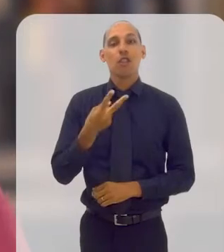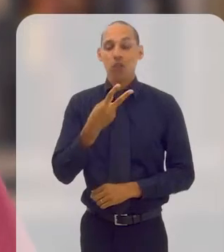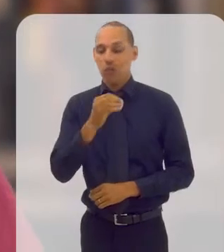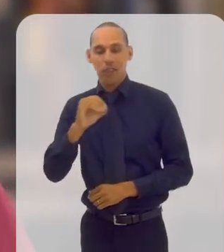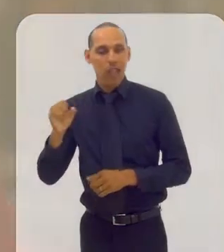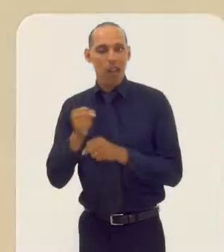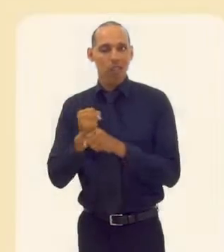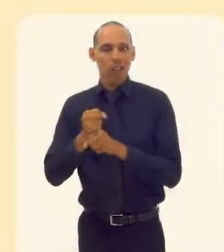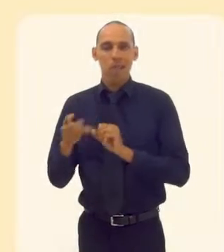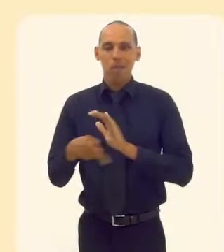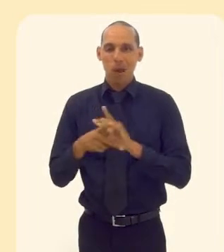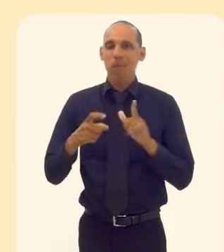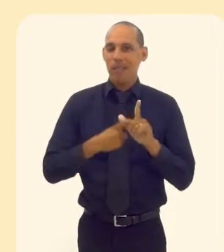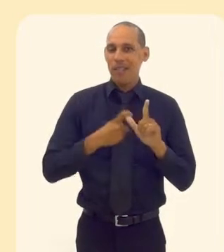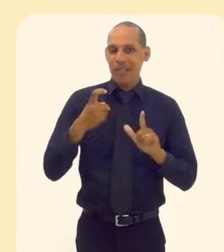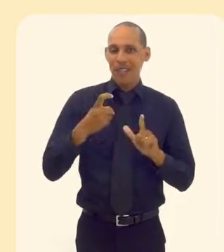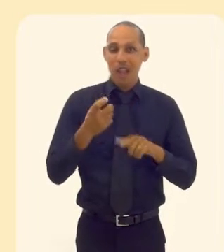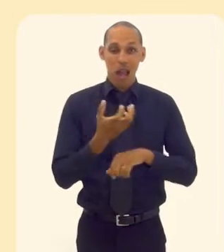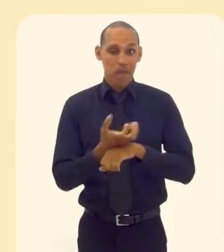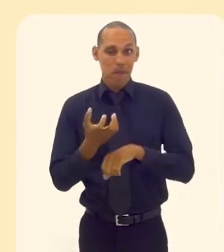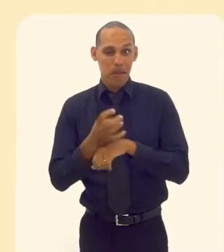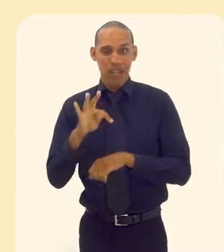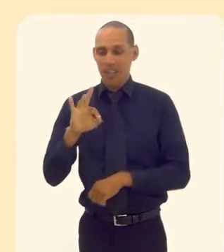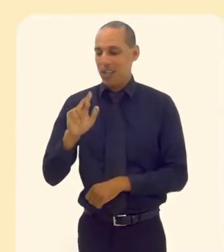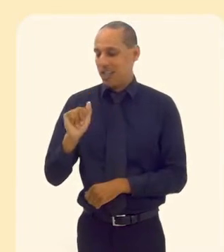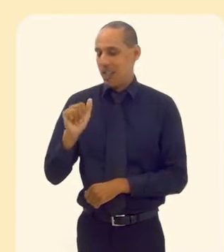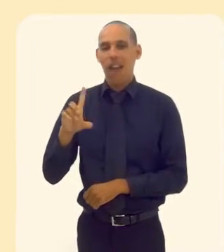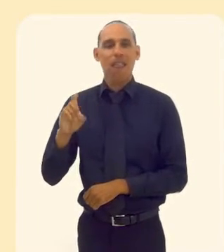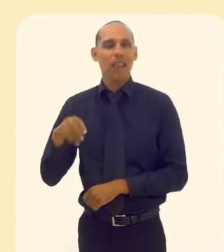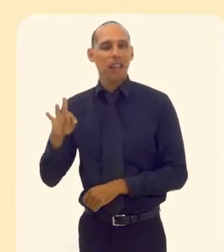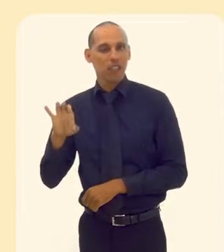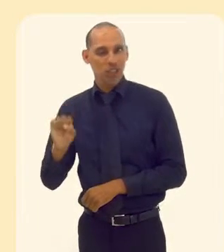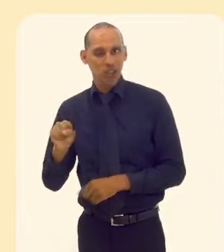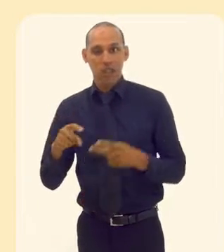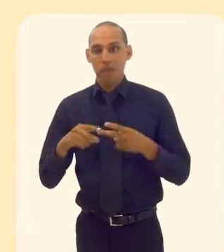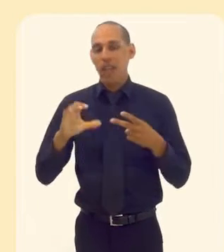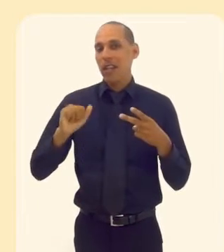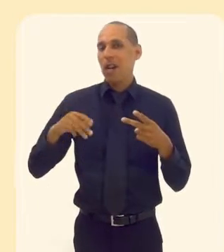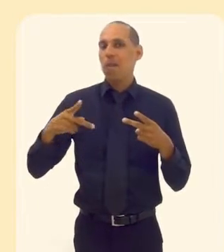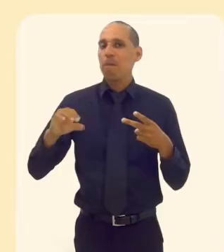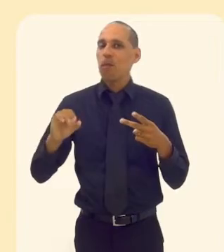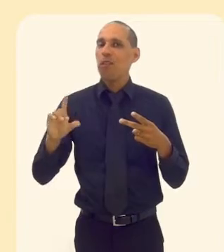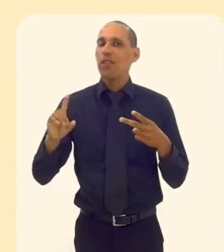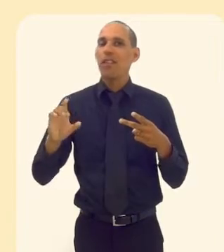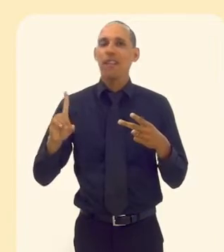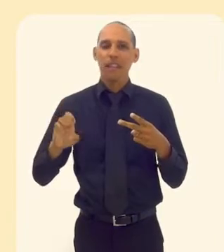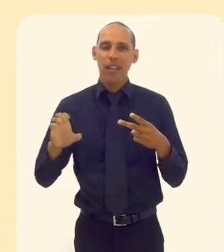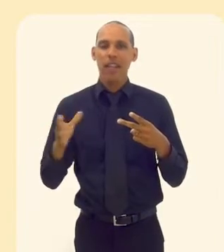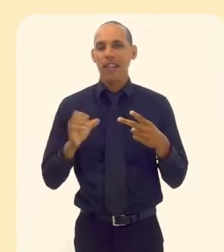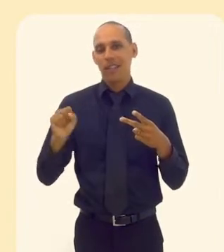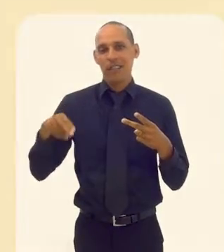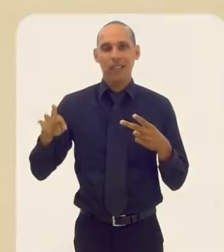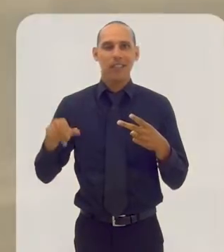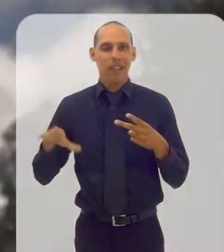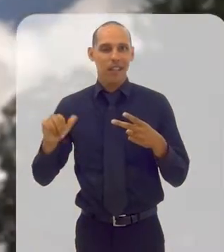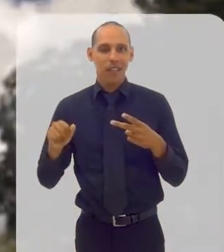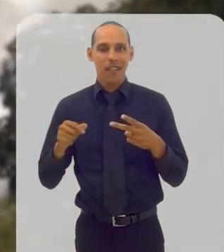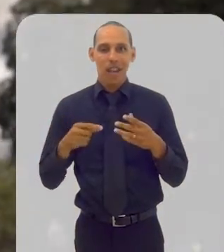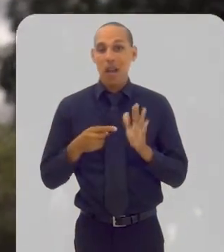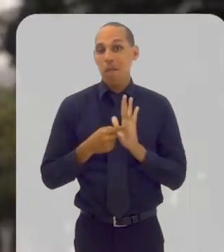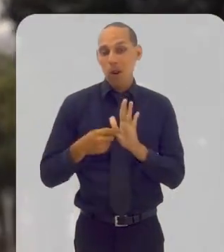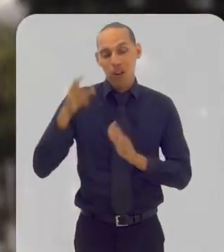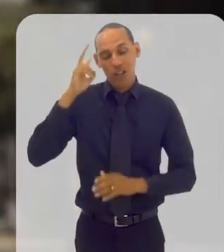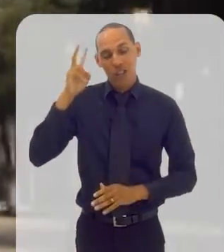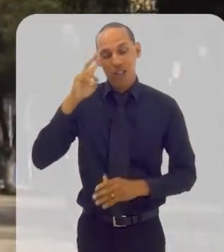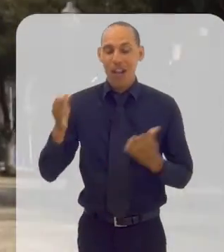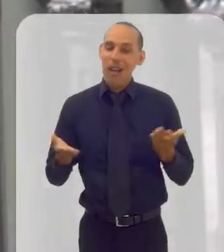bicentenário da independência. Nosso trajeto vai da Praça Tiradentes ao Campo de Santana, 2 lugares ligados diretamente a esse processo da história. A